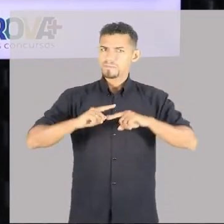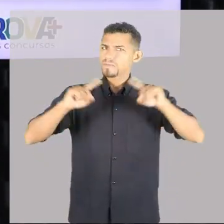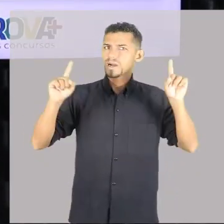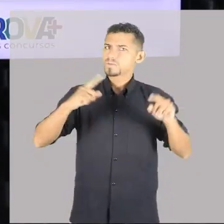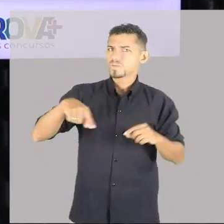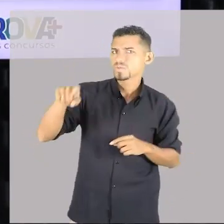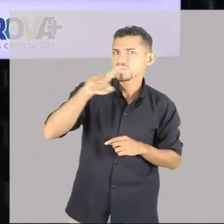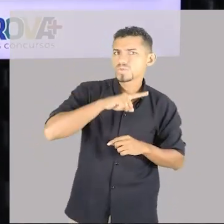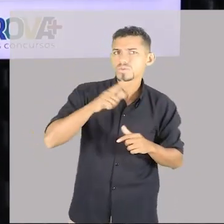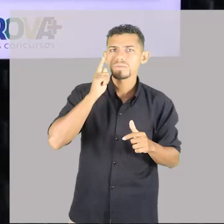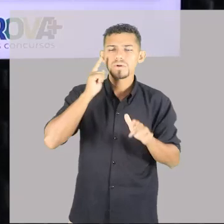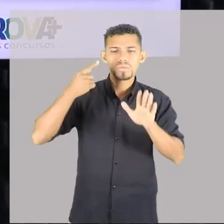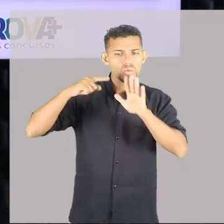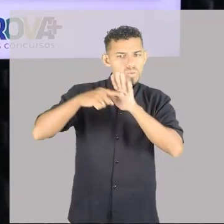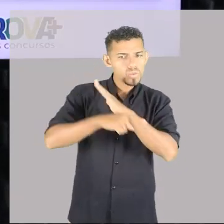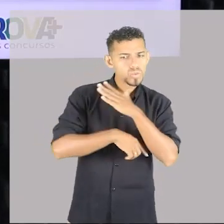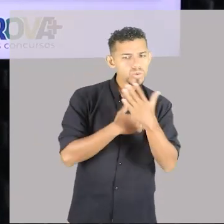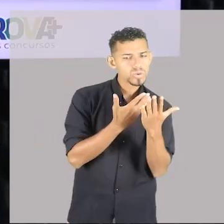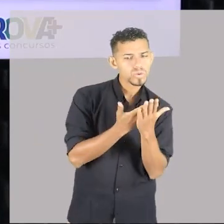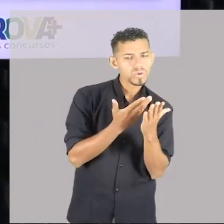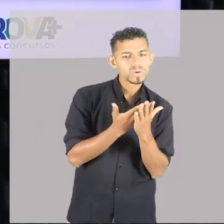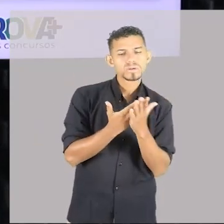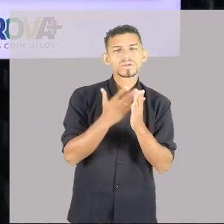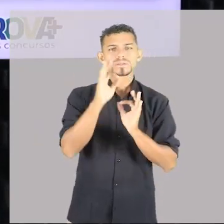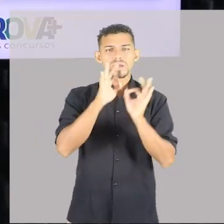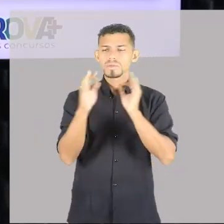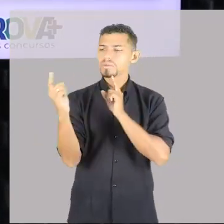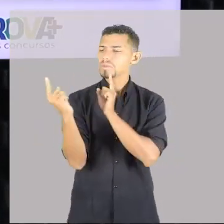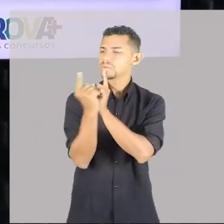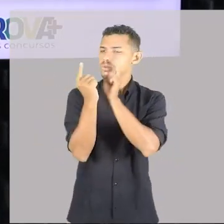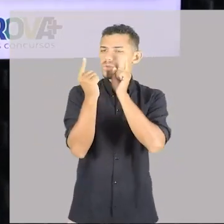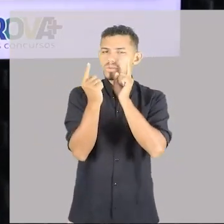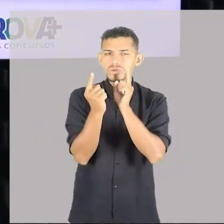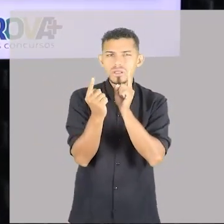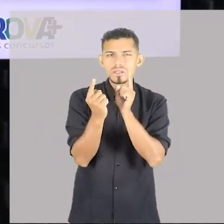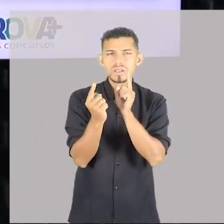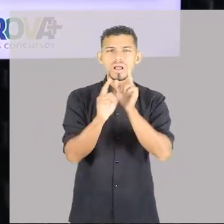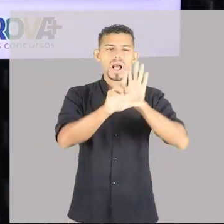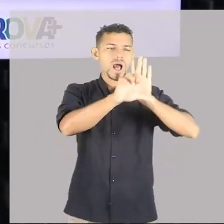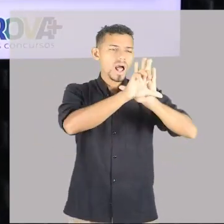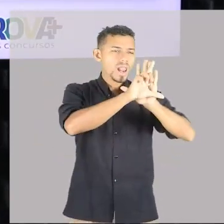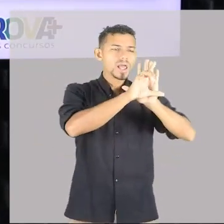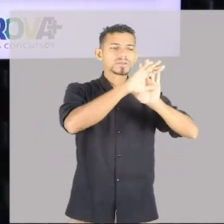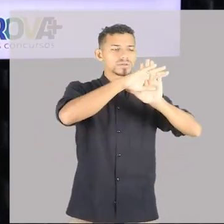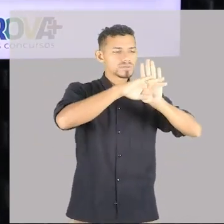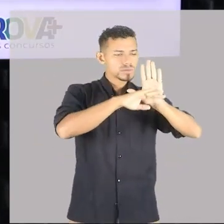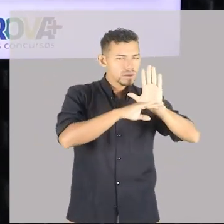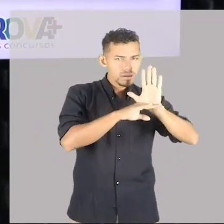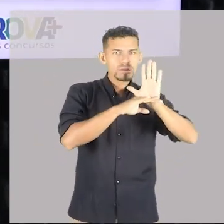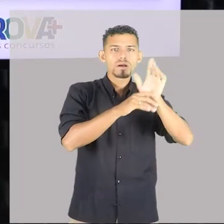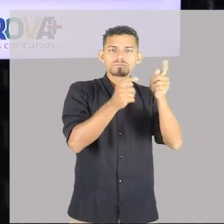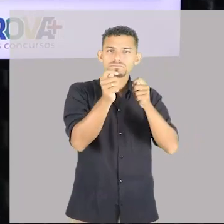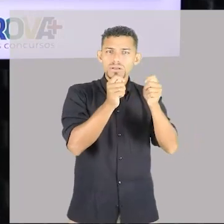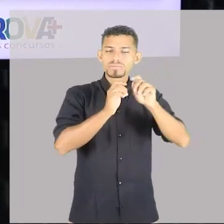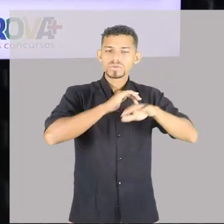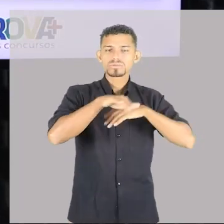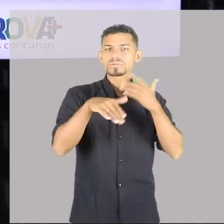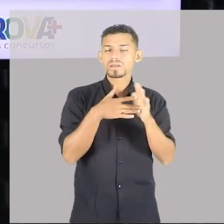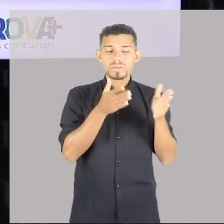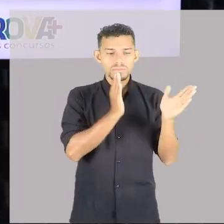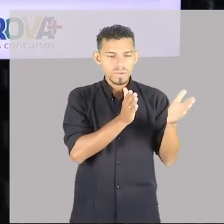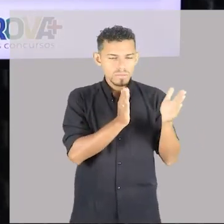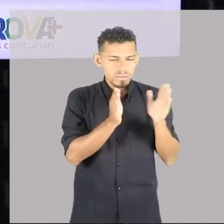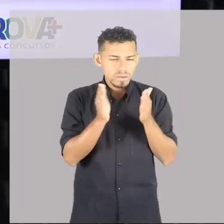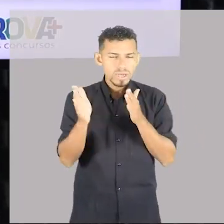deixe de aprofundar e de ter uma afinidade com a lei do processo administrativo como um todo. As fases,